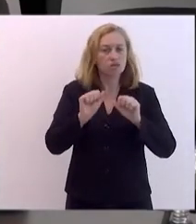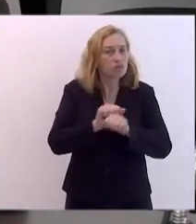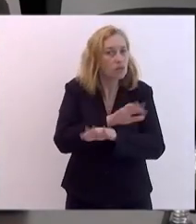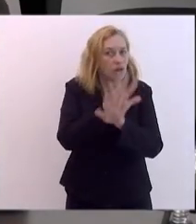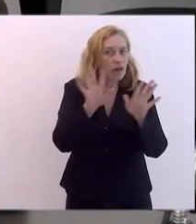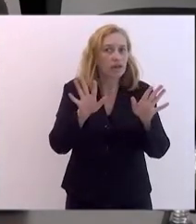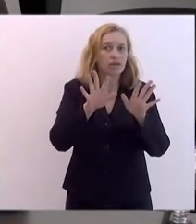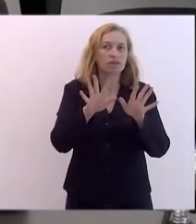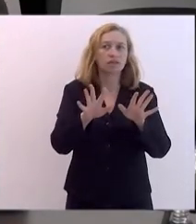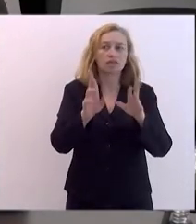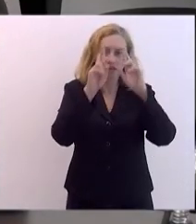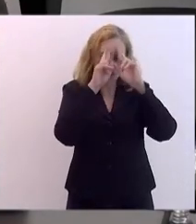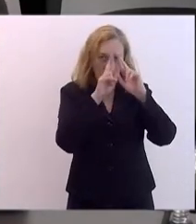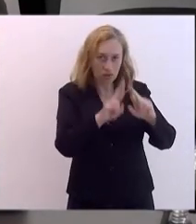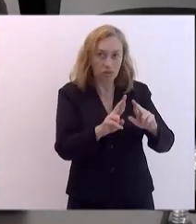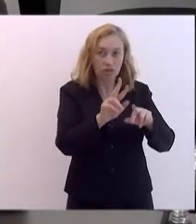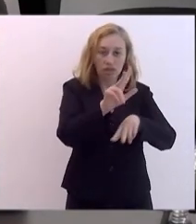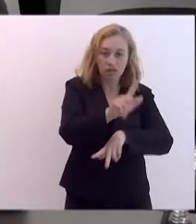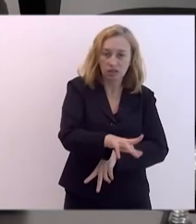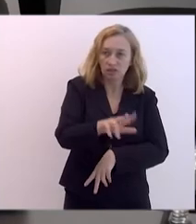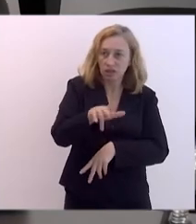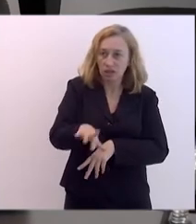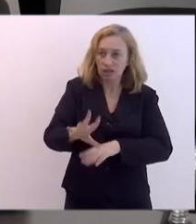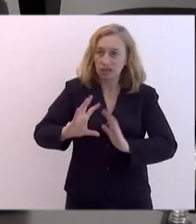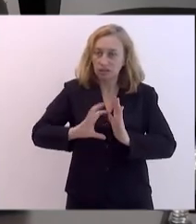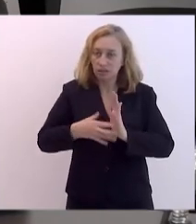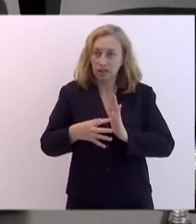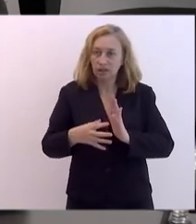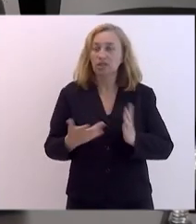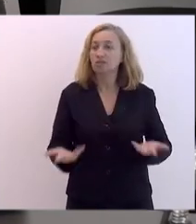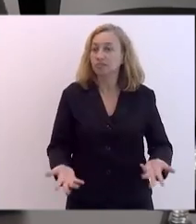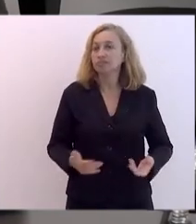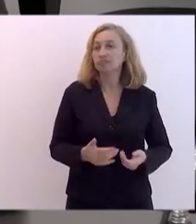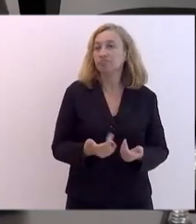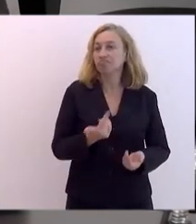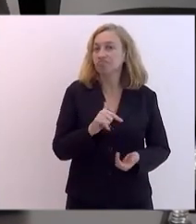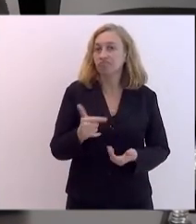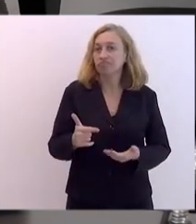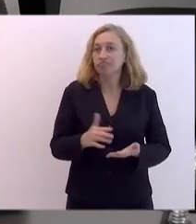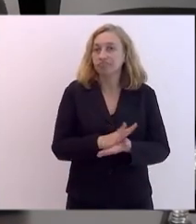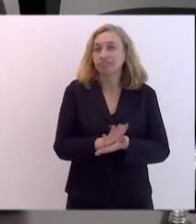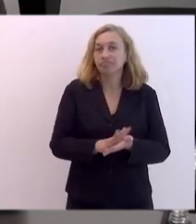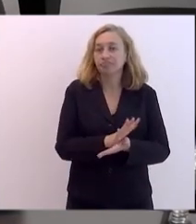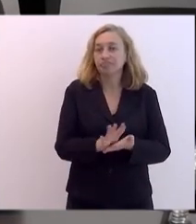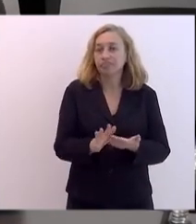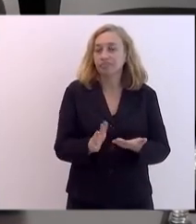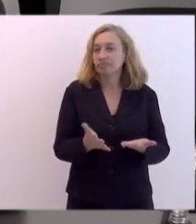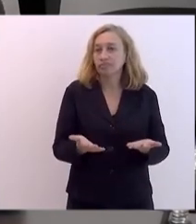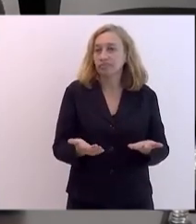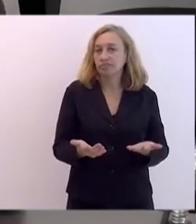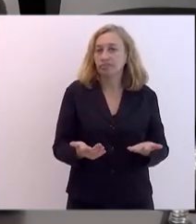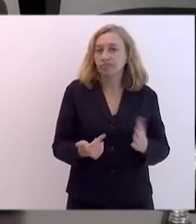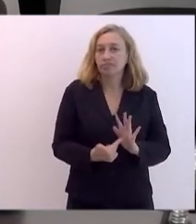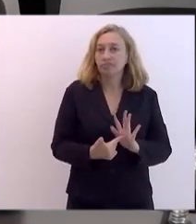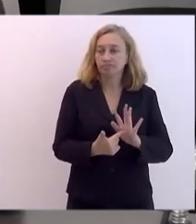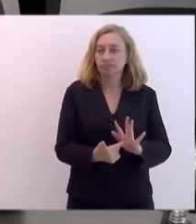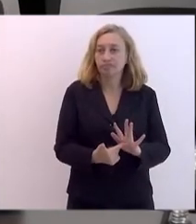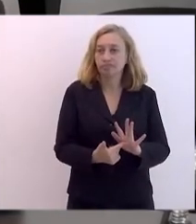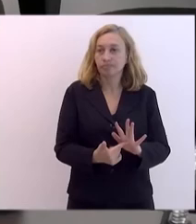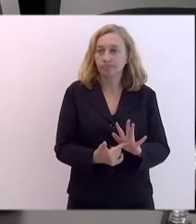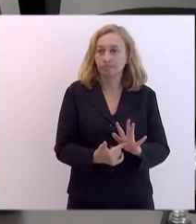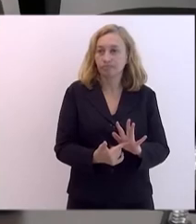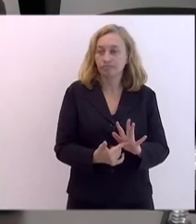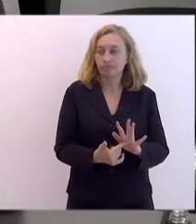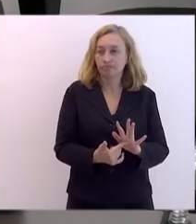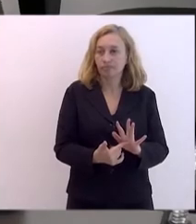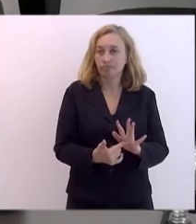transparência, respeito à diferença de posições. Então, assim, não há nenhum elemento concreto, não há nenhuma materialidade para qualquer tipo